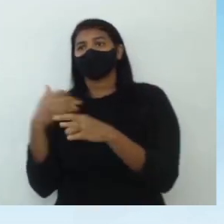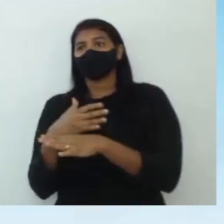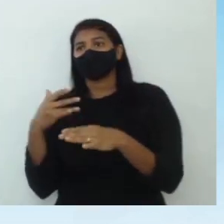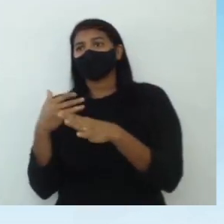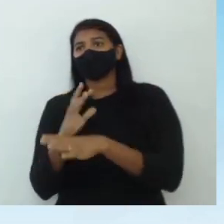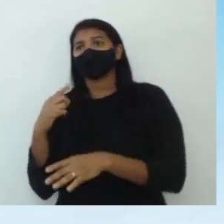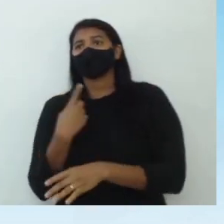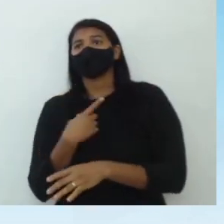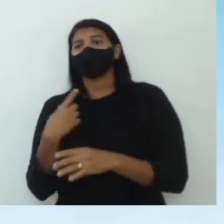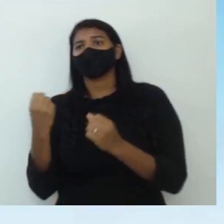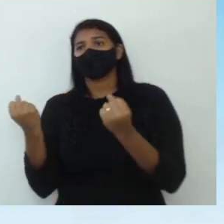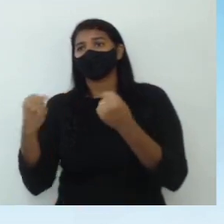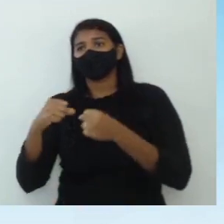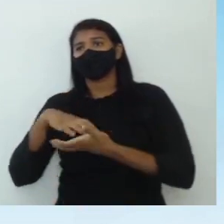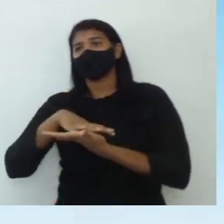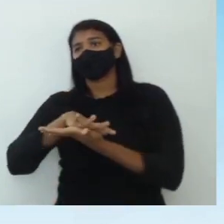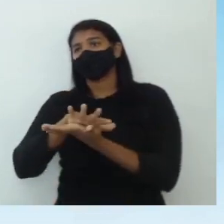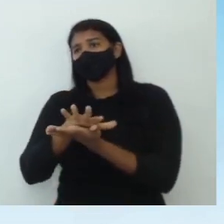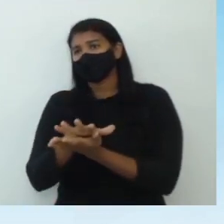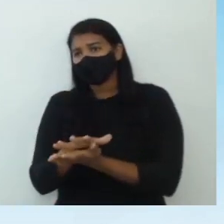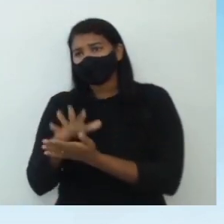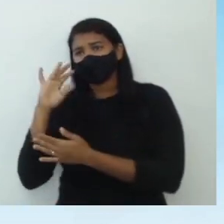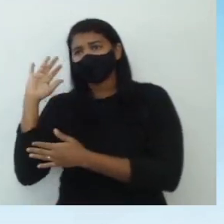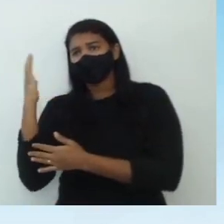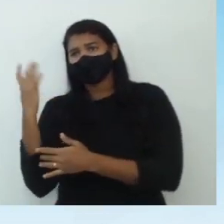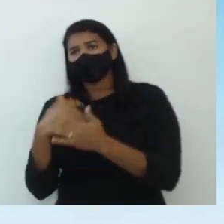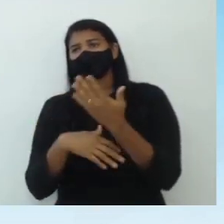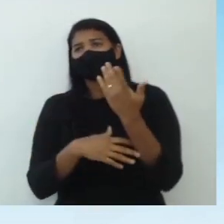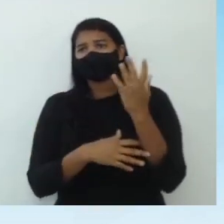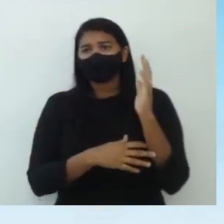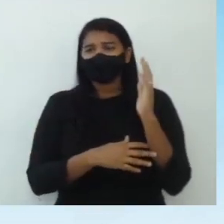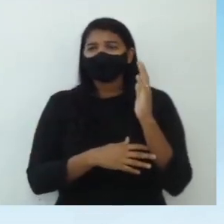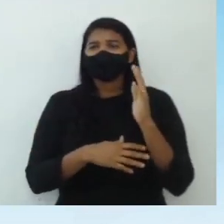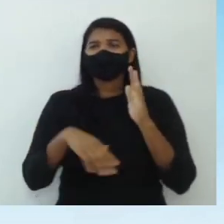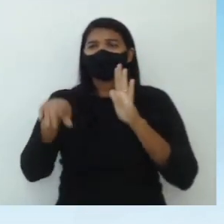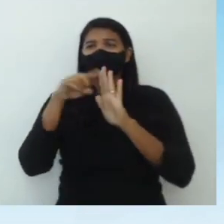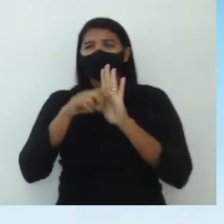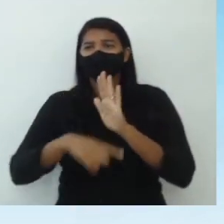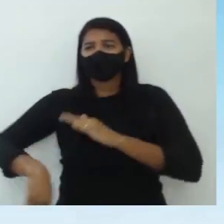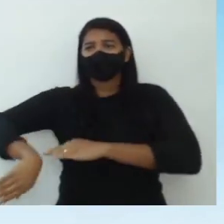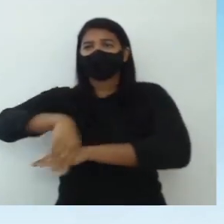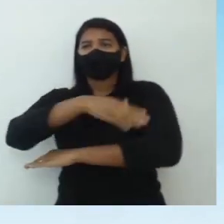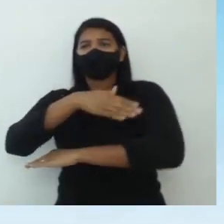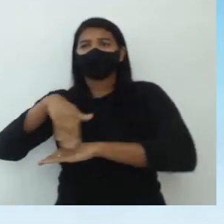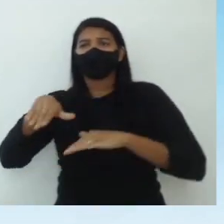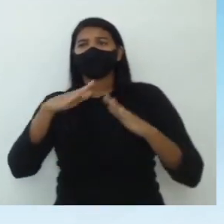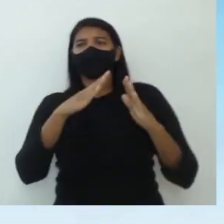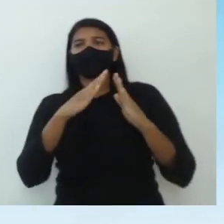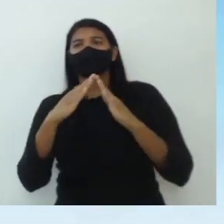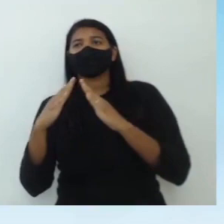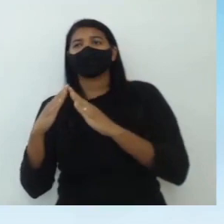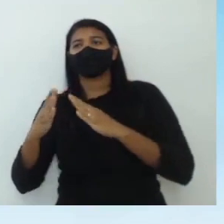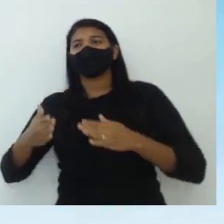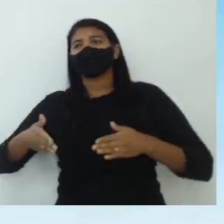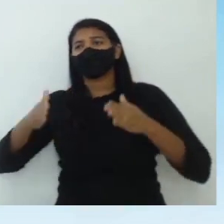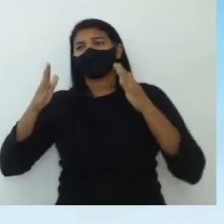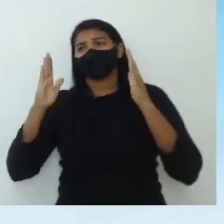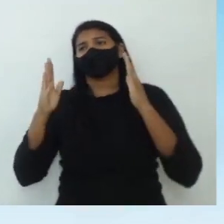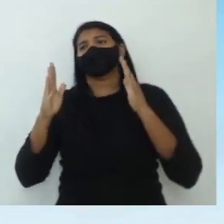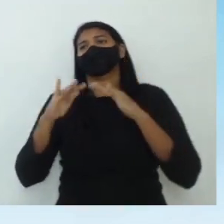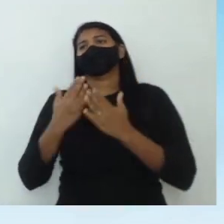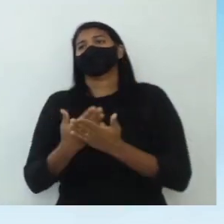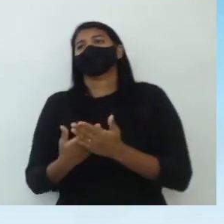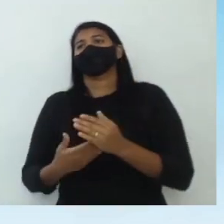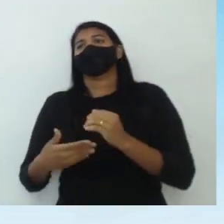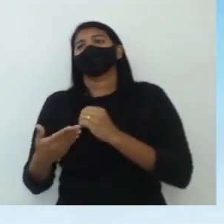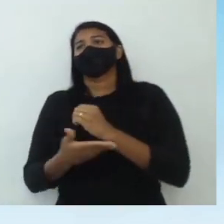gente precisou destruir uma parte da natureza para poder fazer uma rua, fazer a casa, né? Para poder ter saneamento